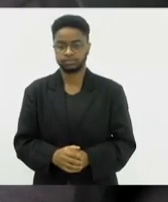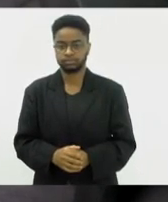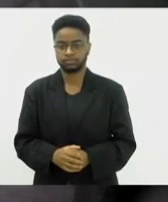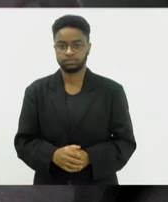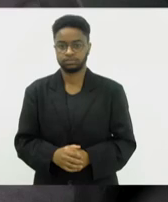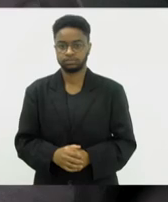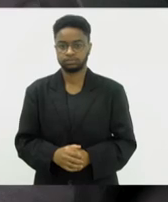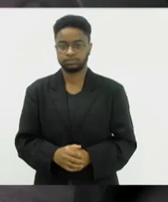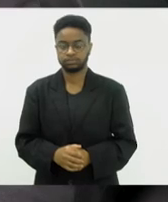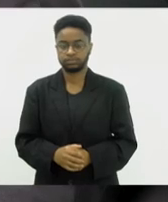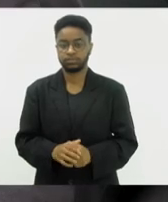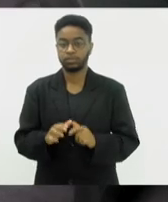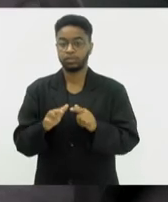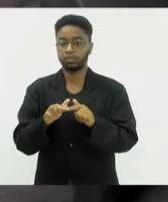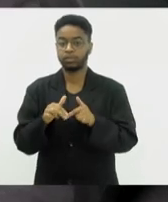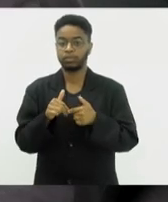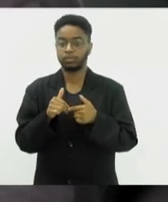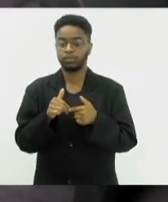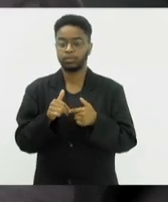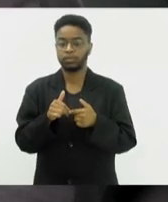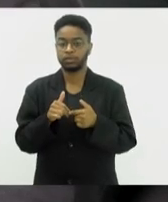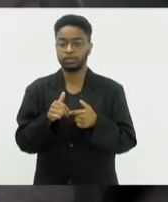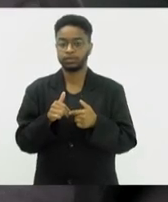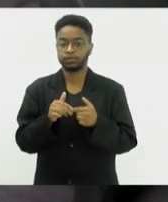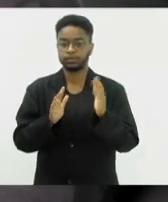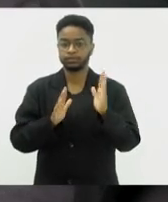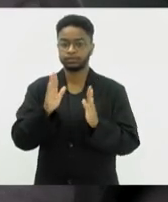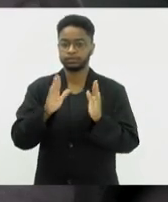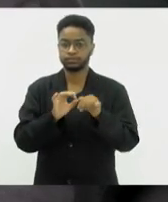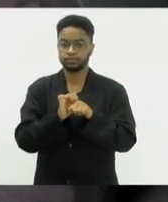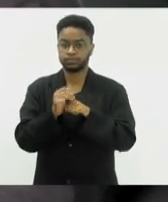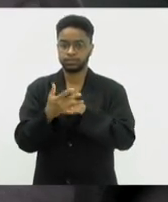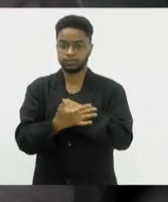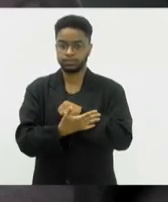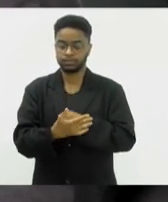Naquela lógica da Covid.